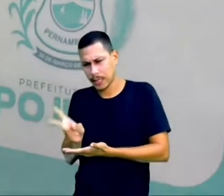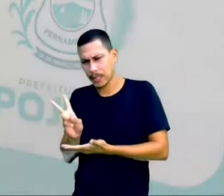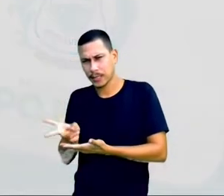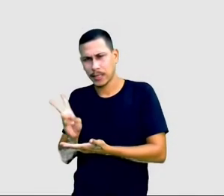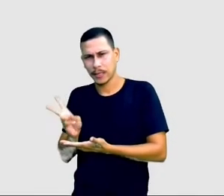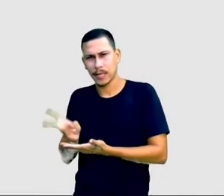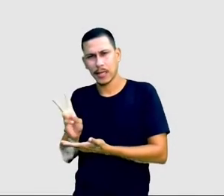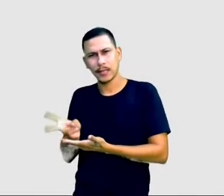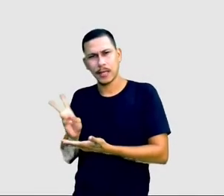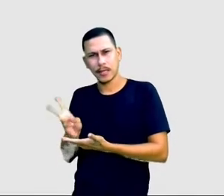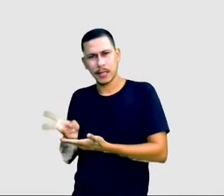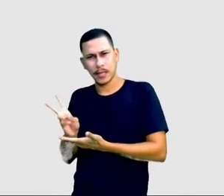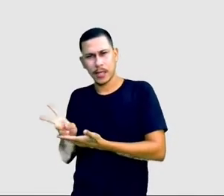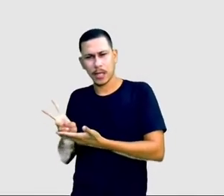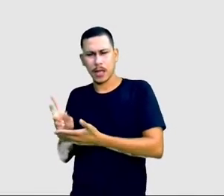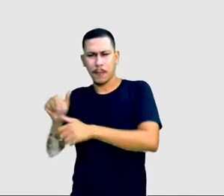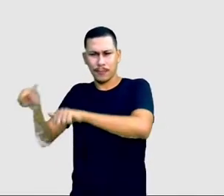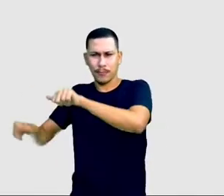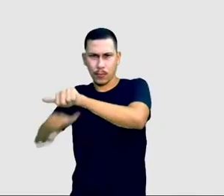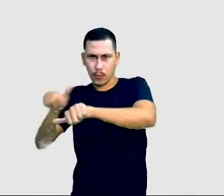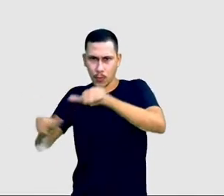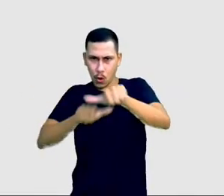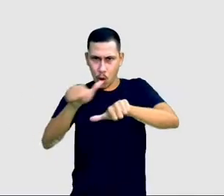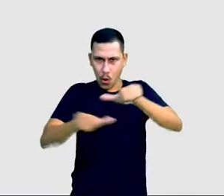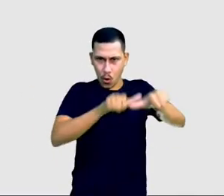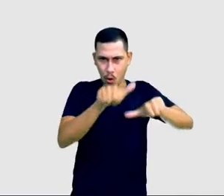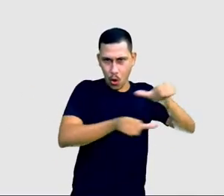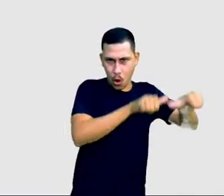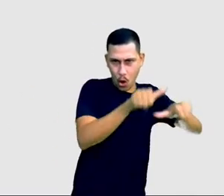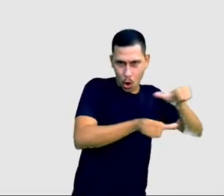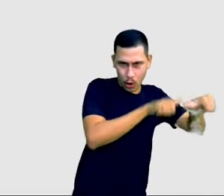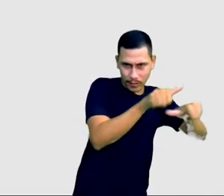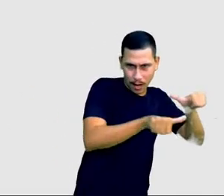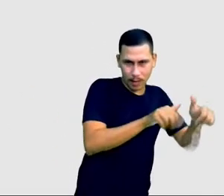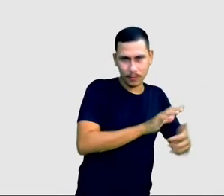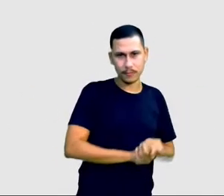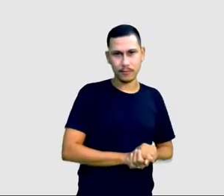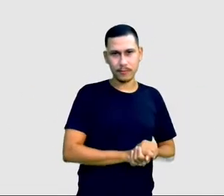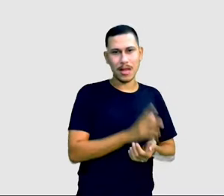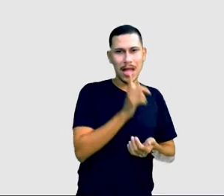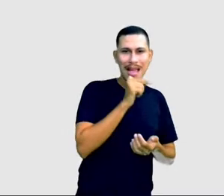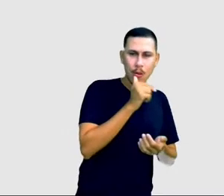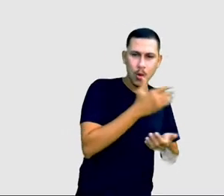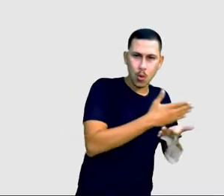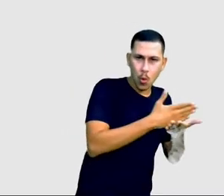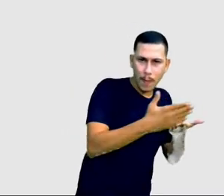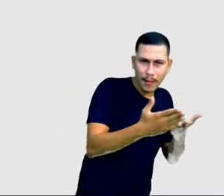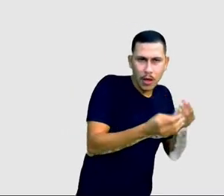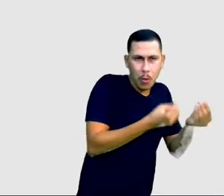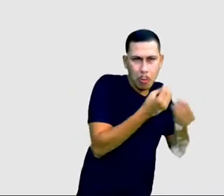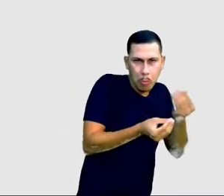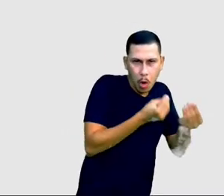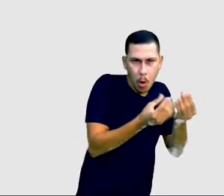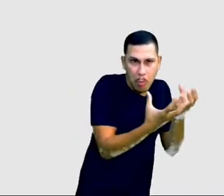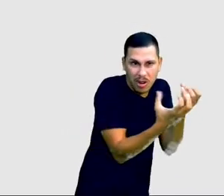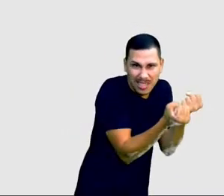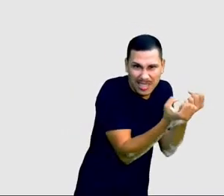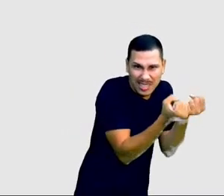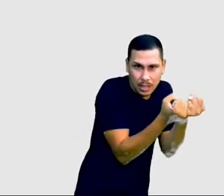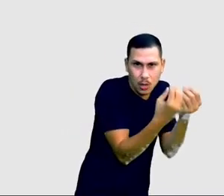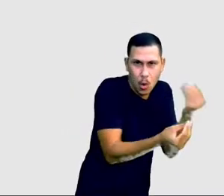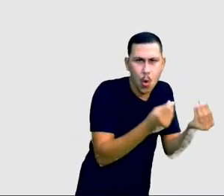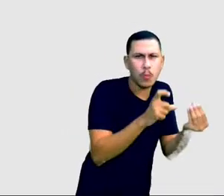passando de um estado para outro. Ela vai do estado sólido, como gelo, do estado